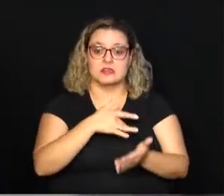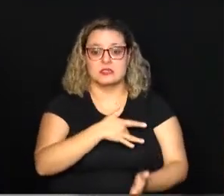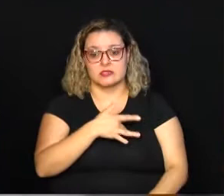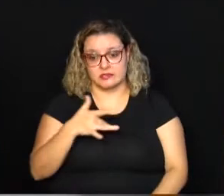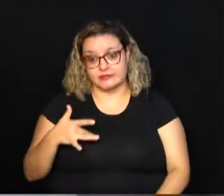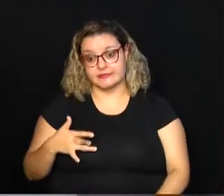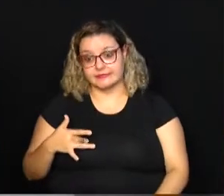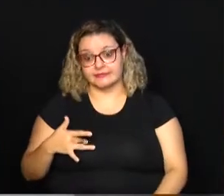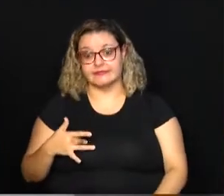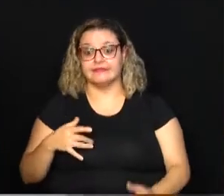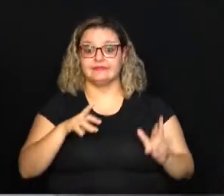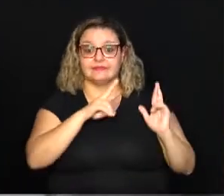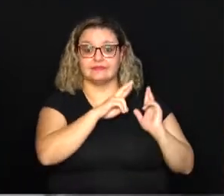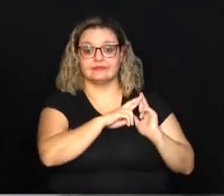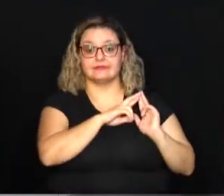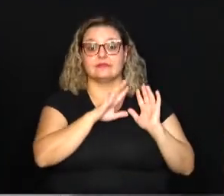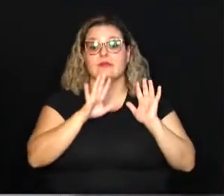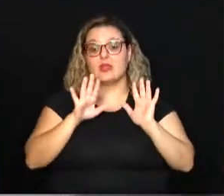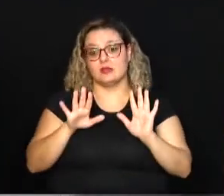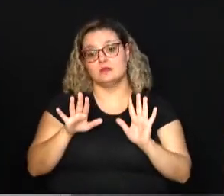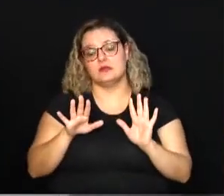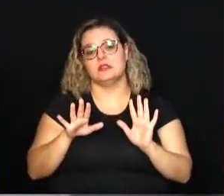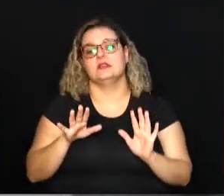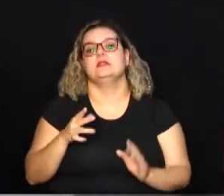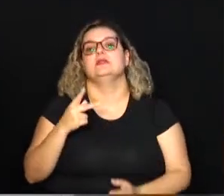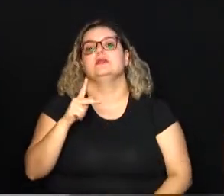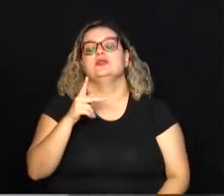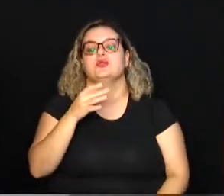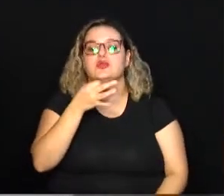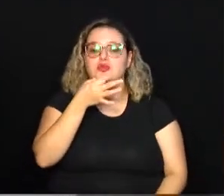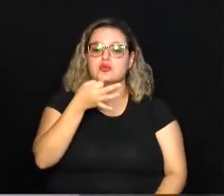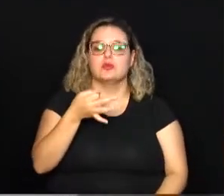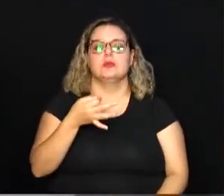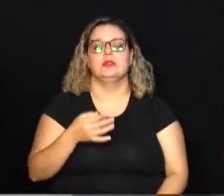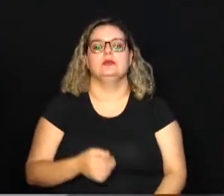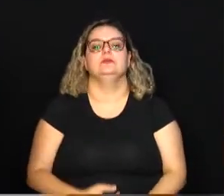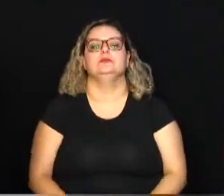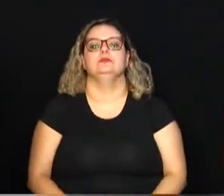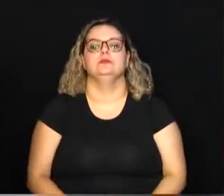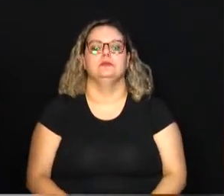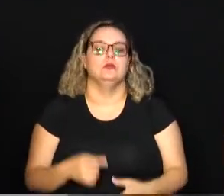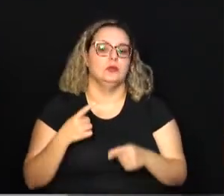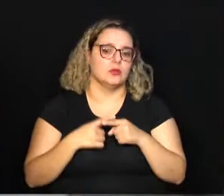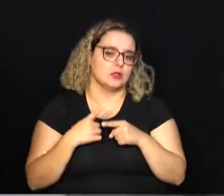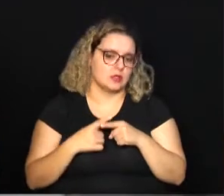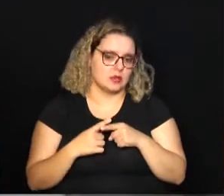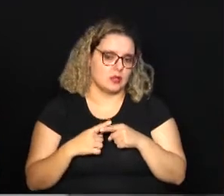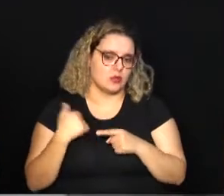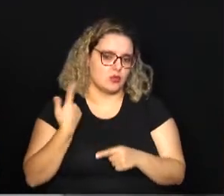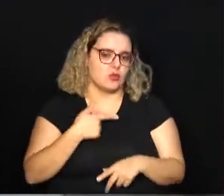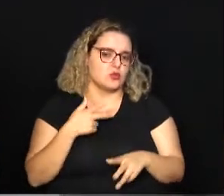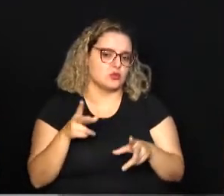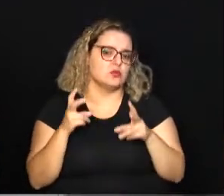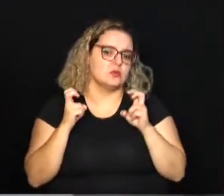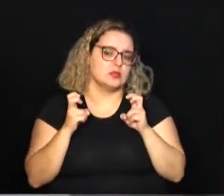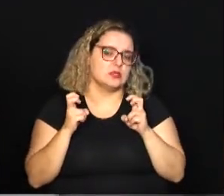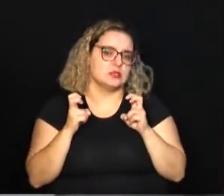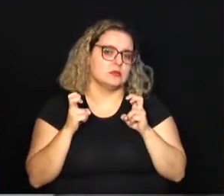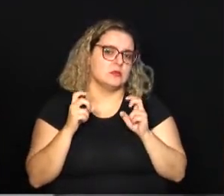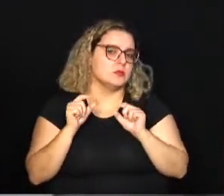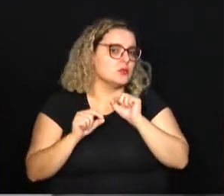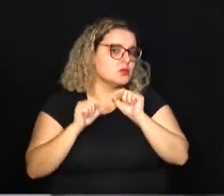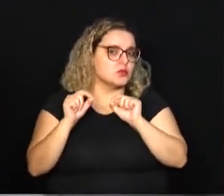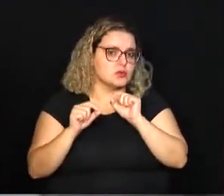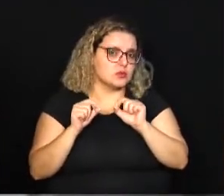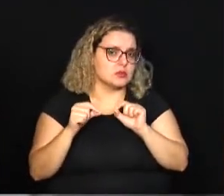função aí das responsabilidades, mas a sua opinião em relação a isso, tá certo? Porque a gente percebe que se houver